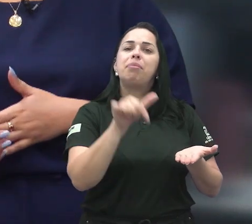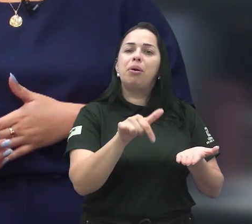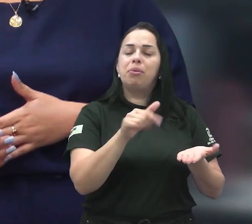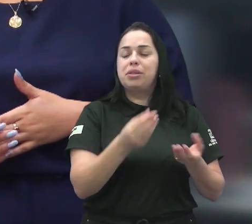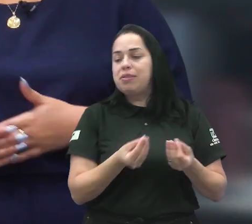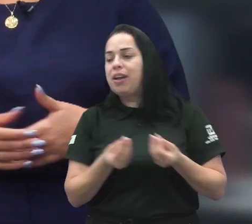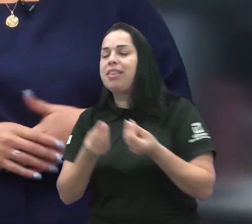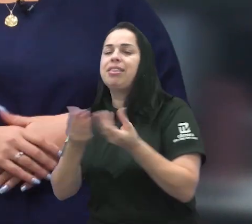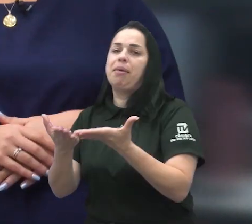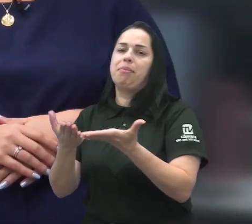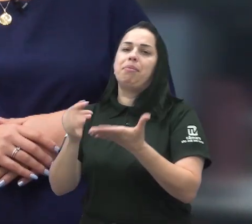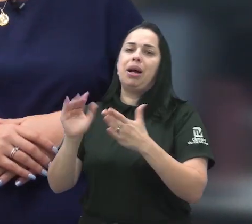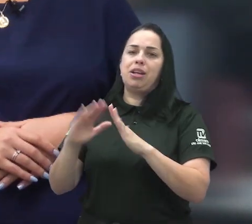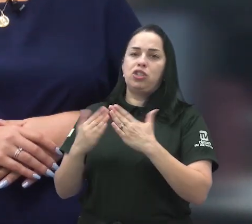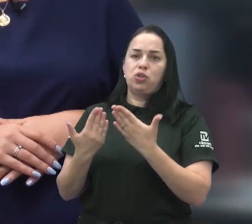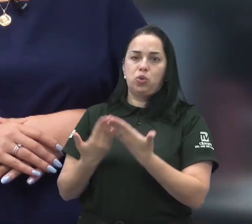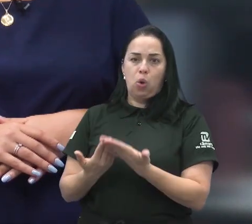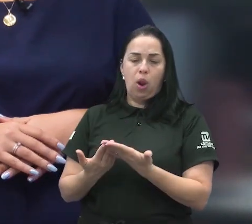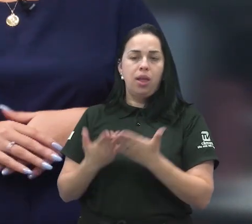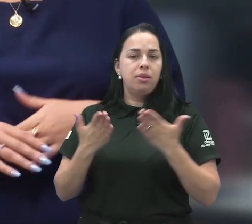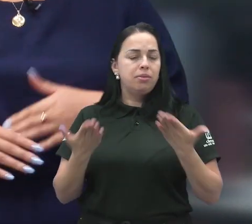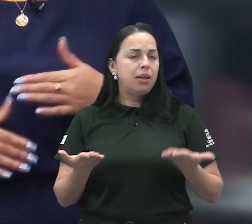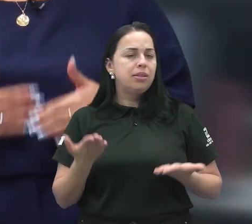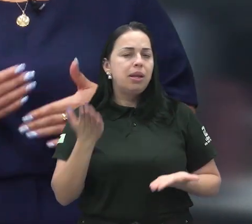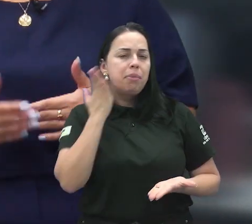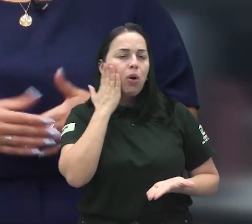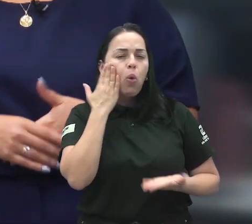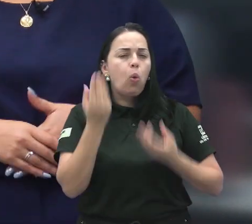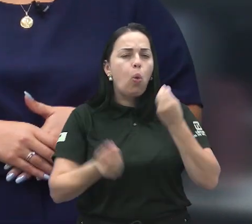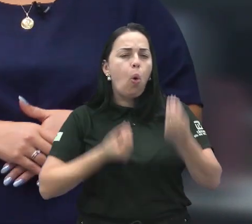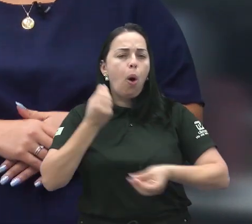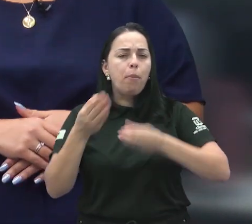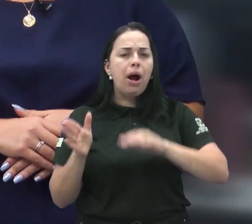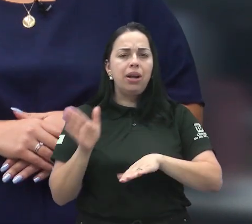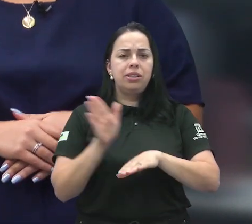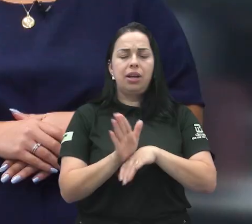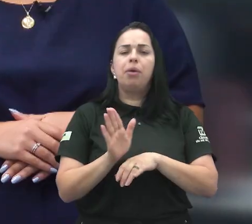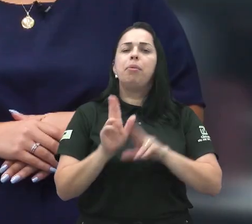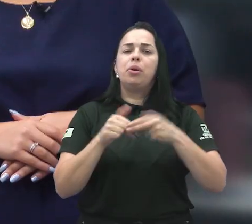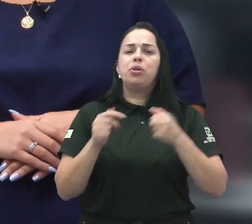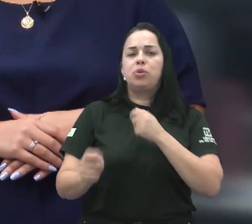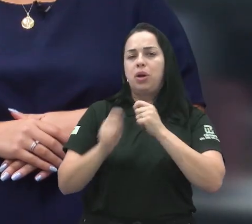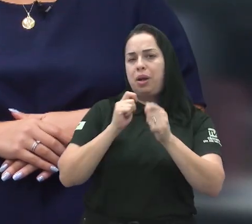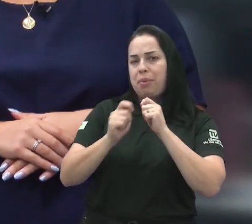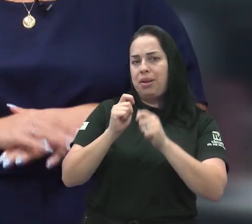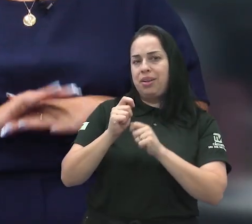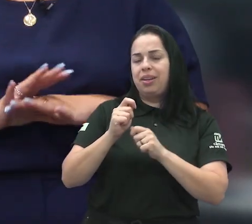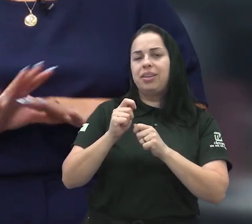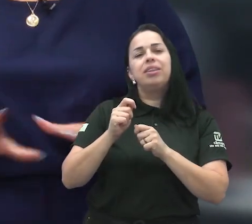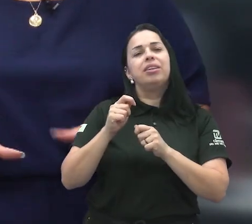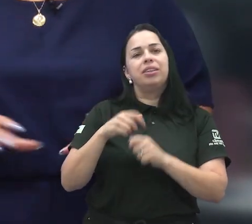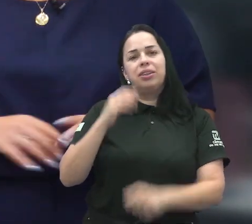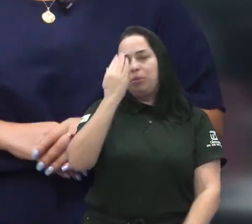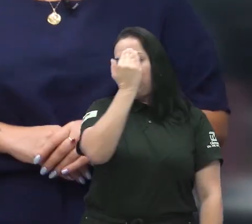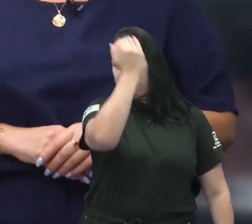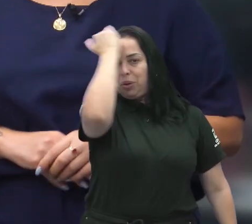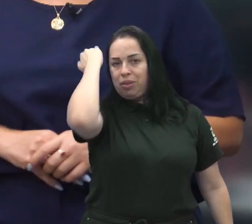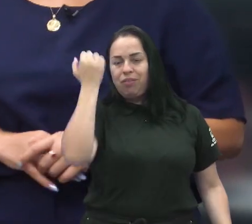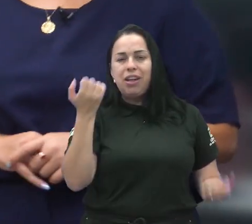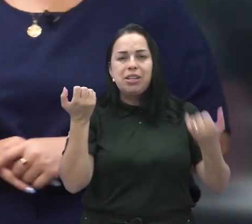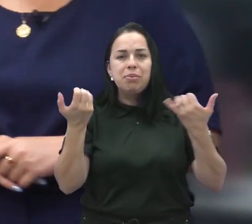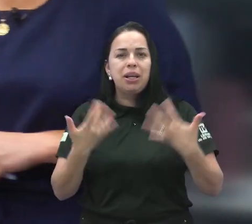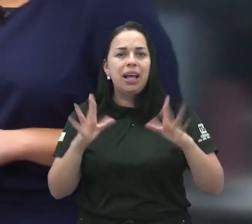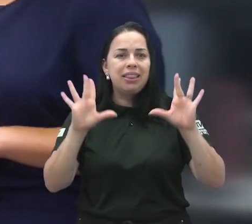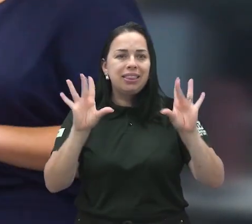para escolas públicas. E para a gente saber como participar dessa ação, o repórter Gabriel Campoy traz todos os detalhes